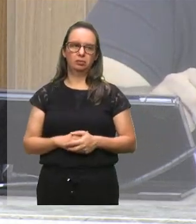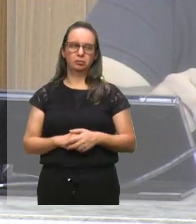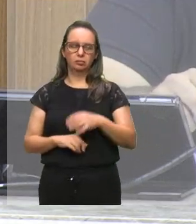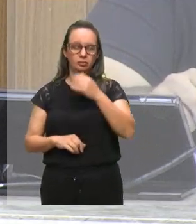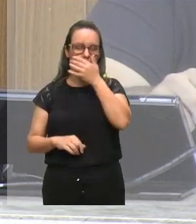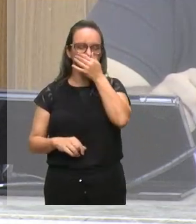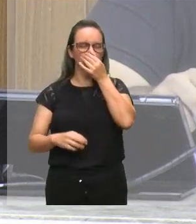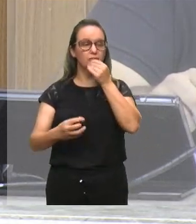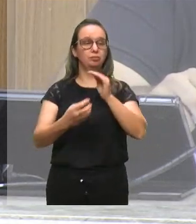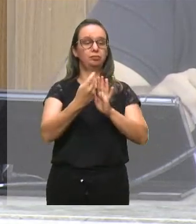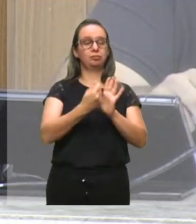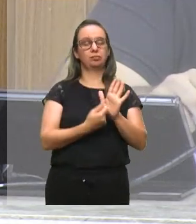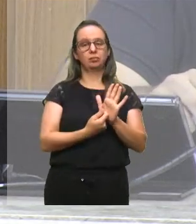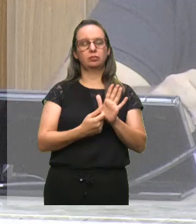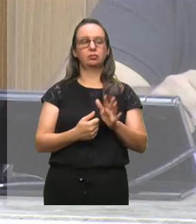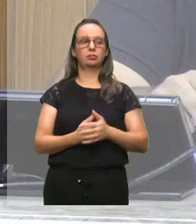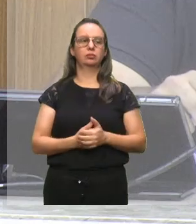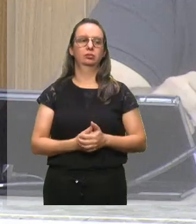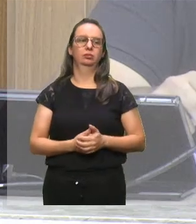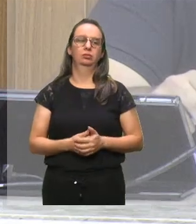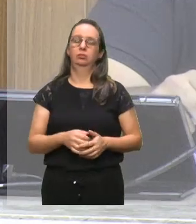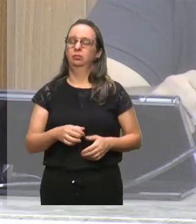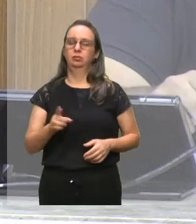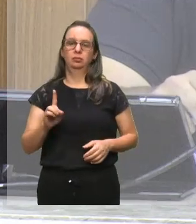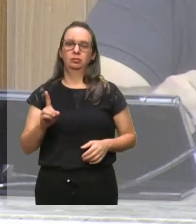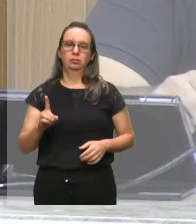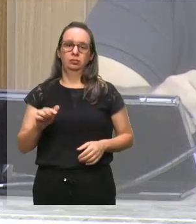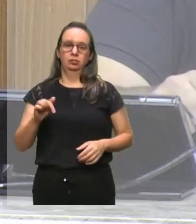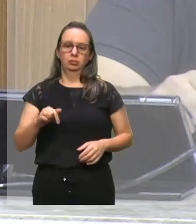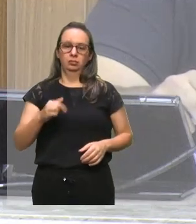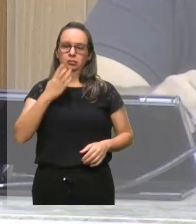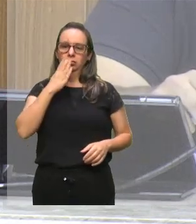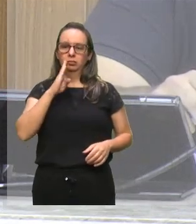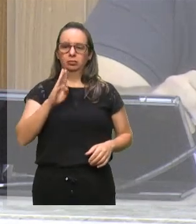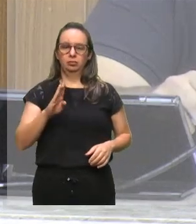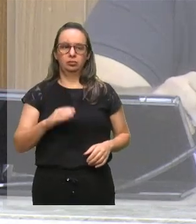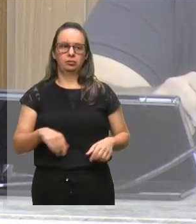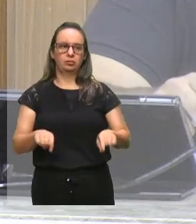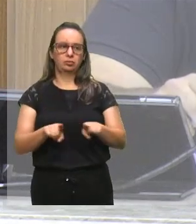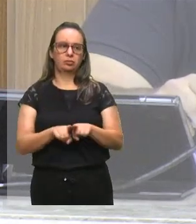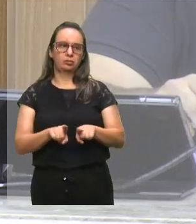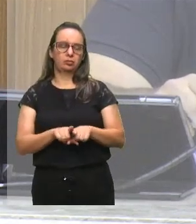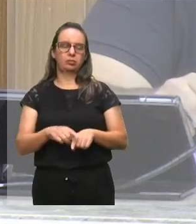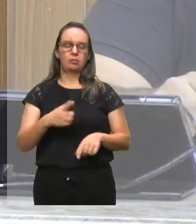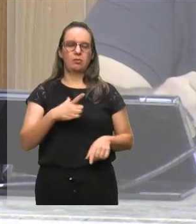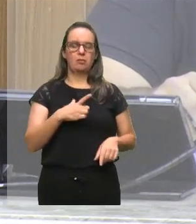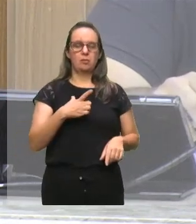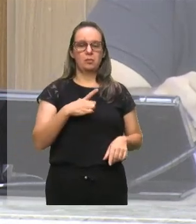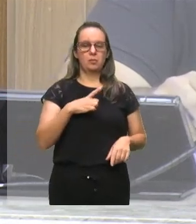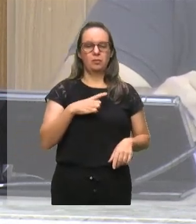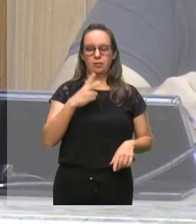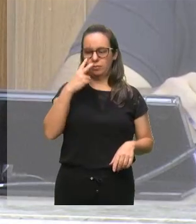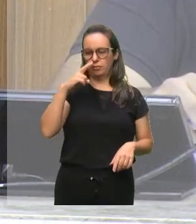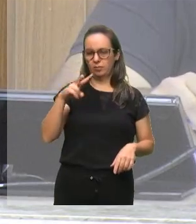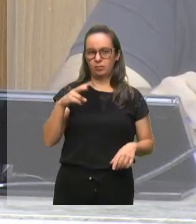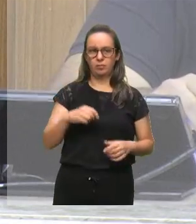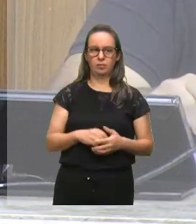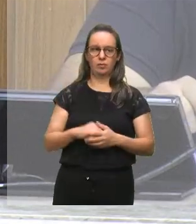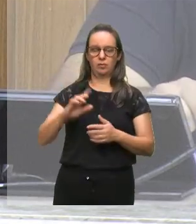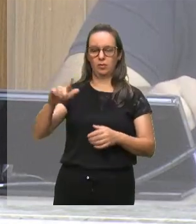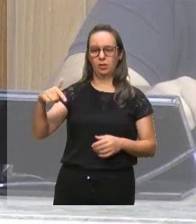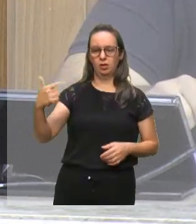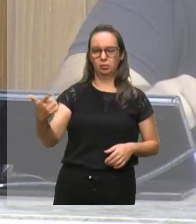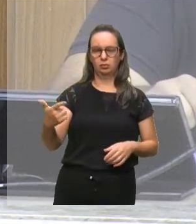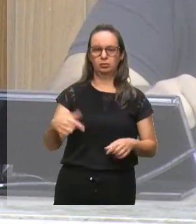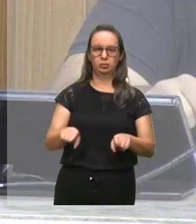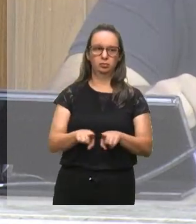nesse orçamento. Claro que não. Não foi a atual gestão que prometeu isso. A atual gestão não tem essa visão ainda. A próxima gestão vai ter